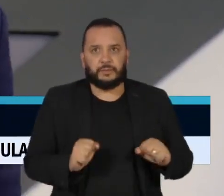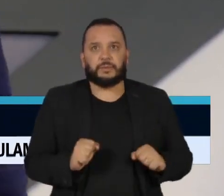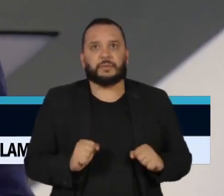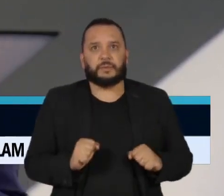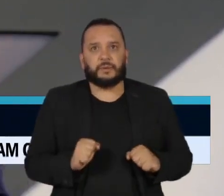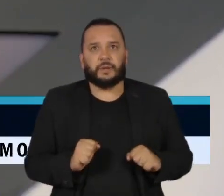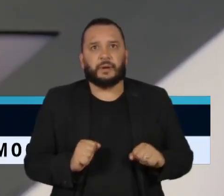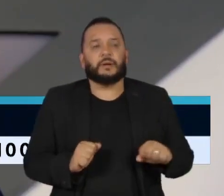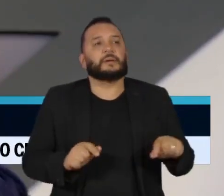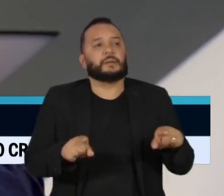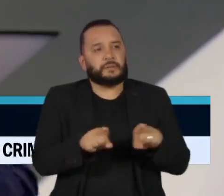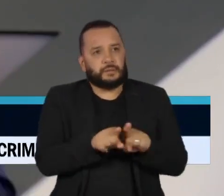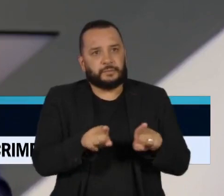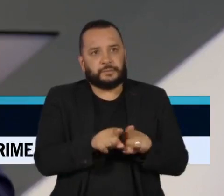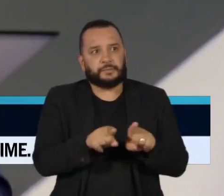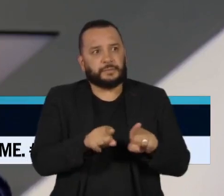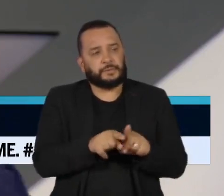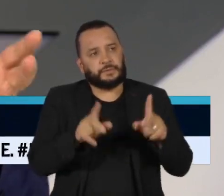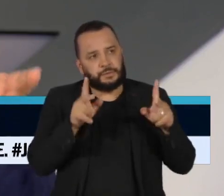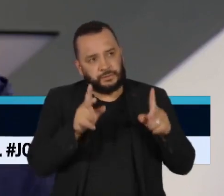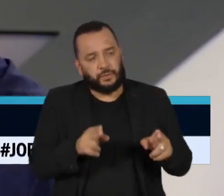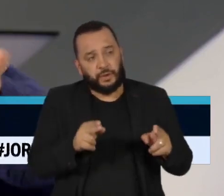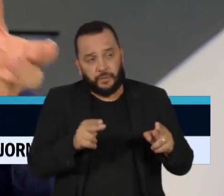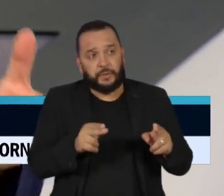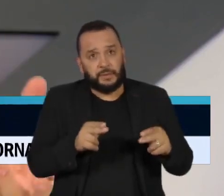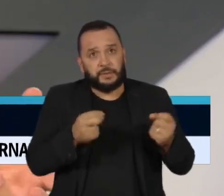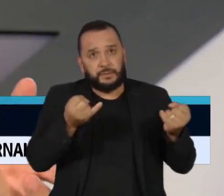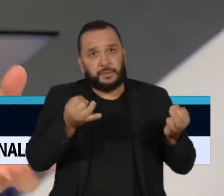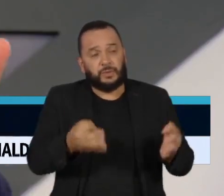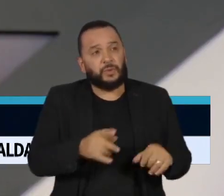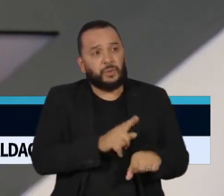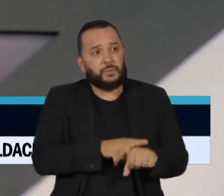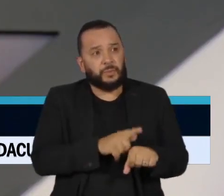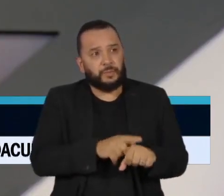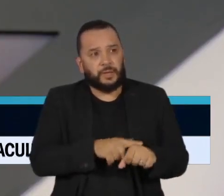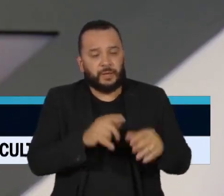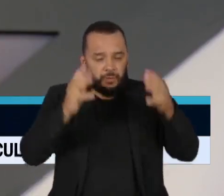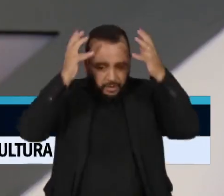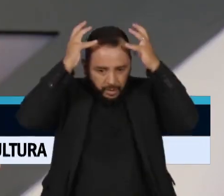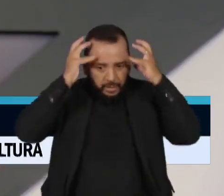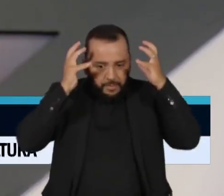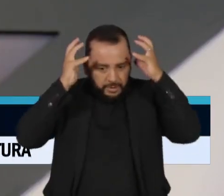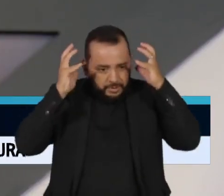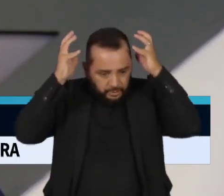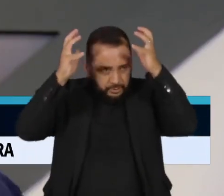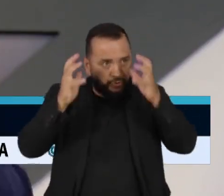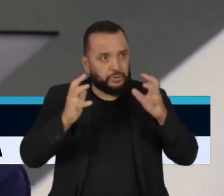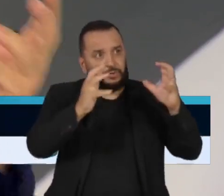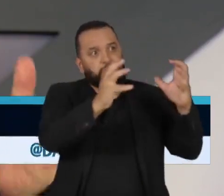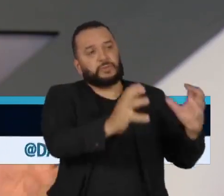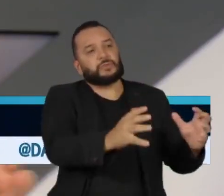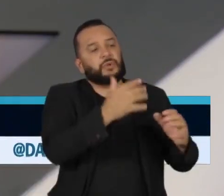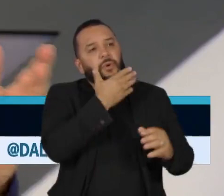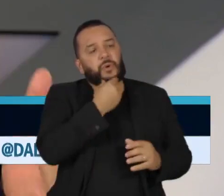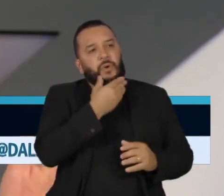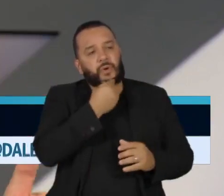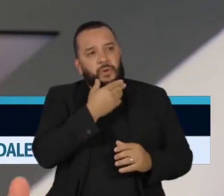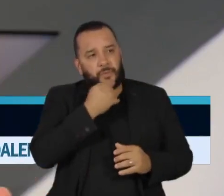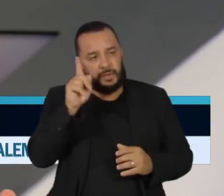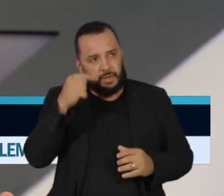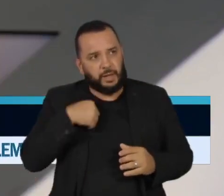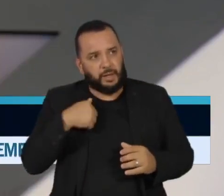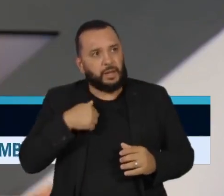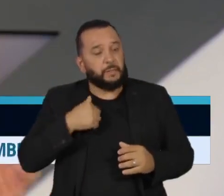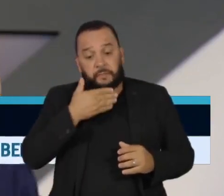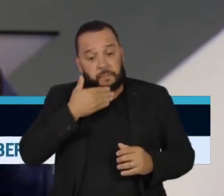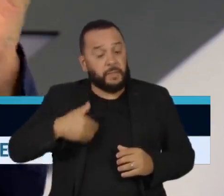o que já foi salientado ali o momento de entregar o capacete de um produto que é um dos melhores pilotos da